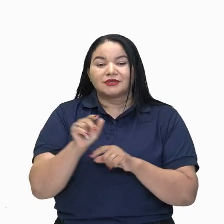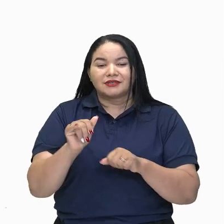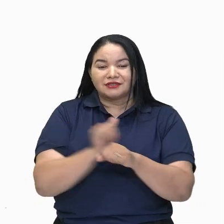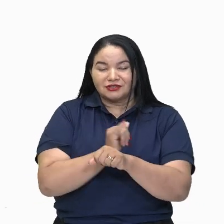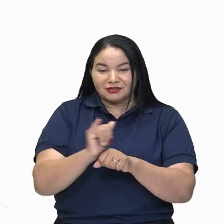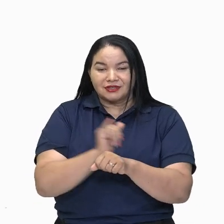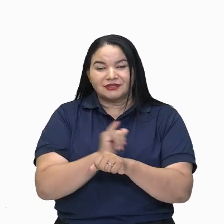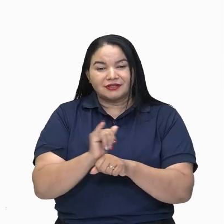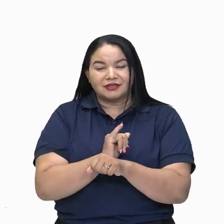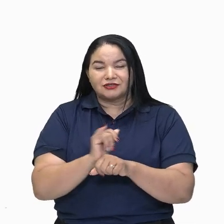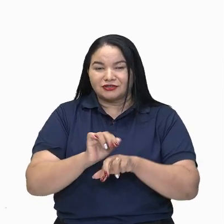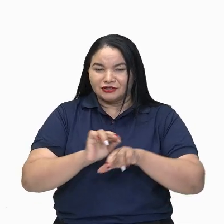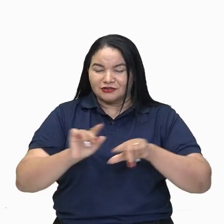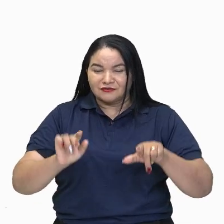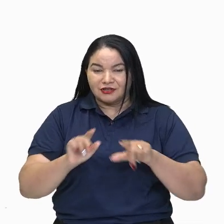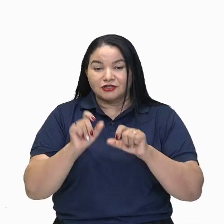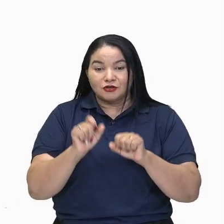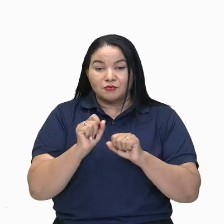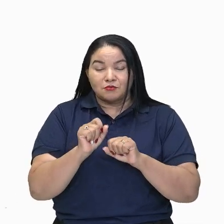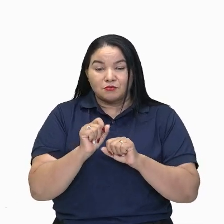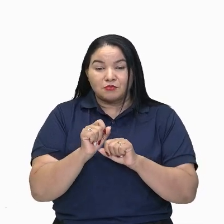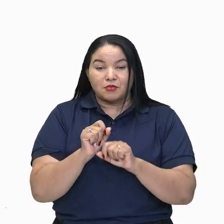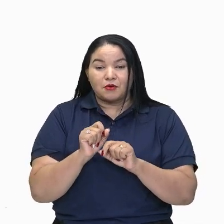estratégias que podem